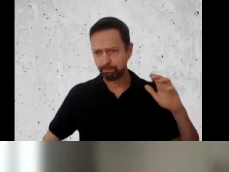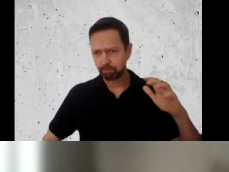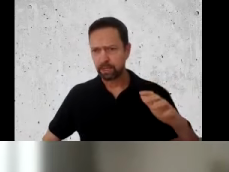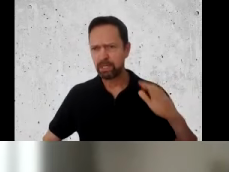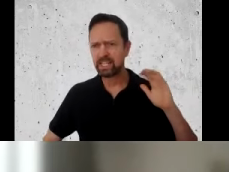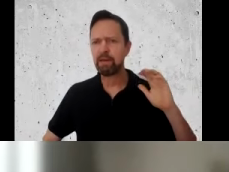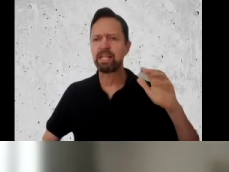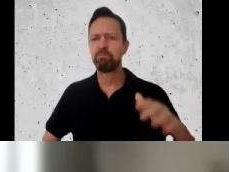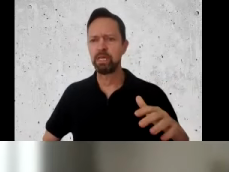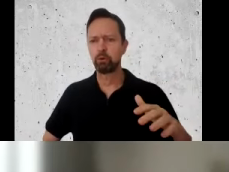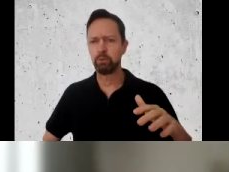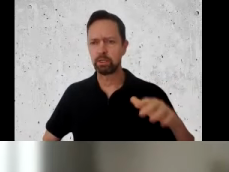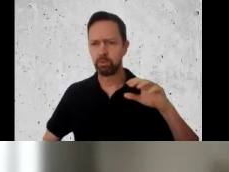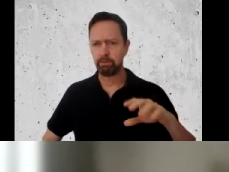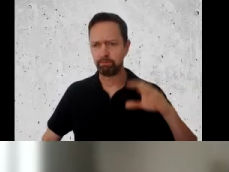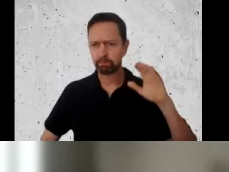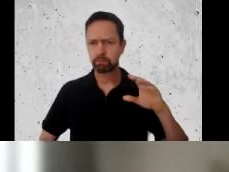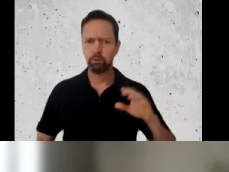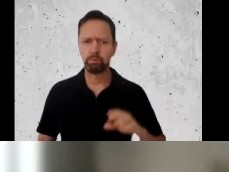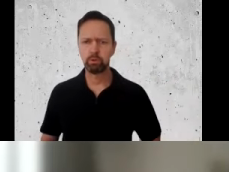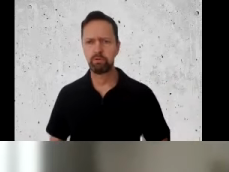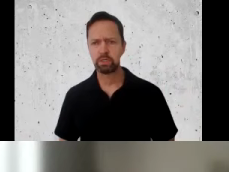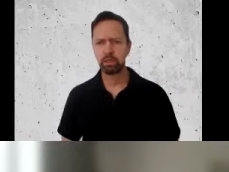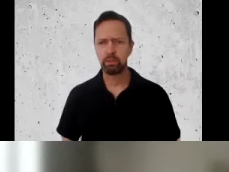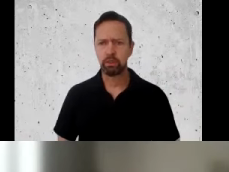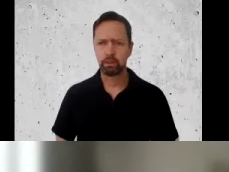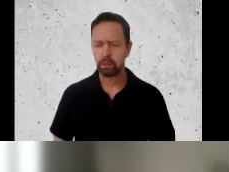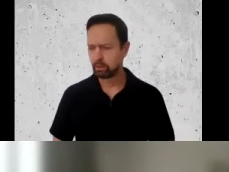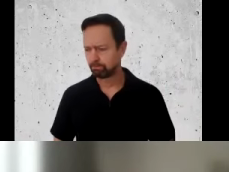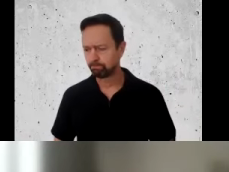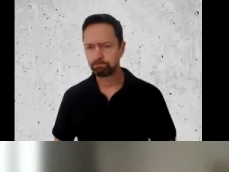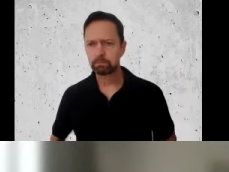vai olhar. Mas aqui é mais micro mesmo, no ponto de vista...